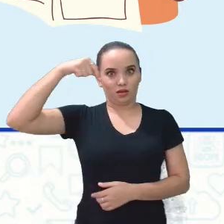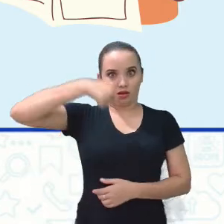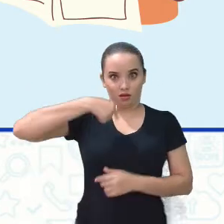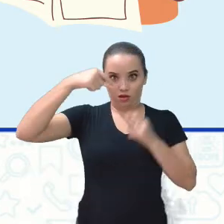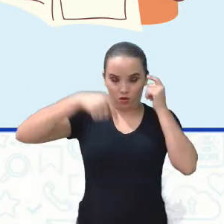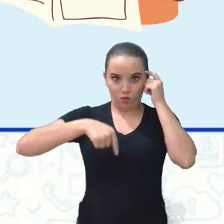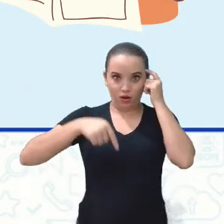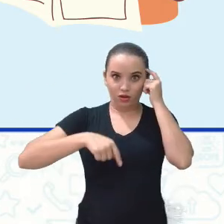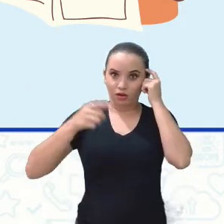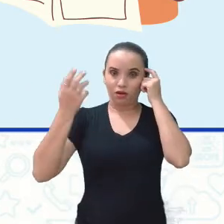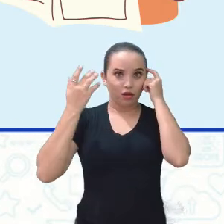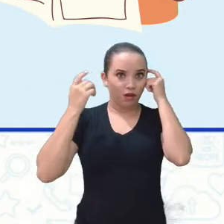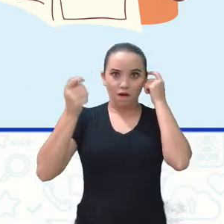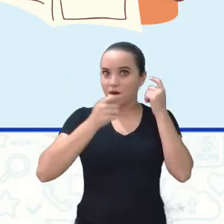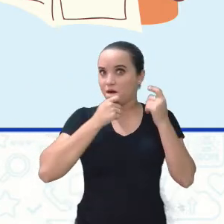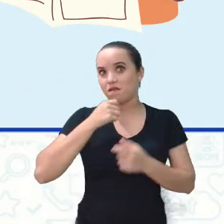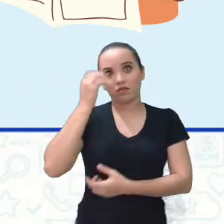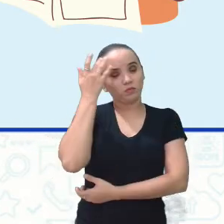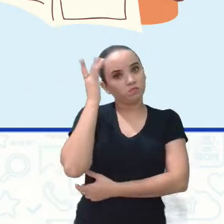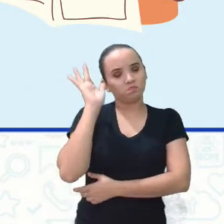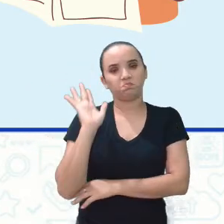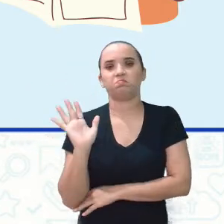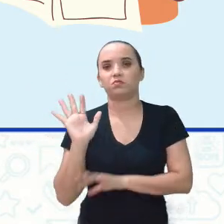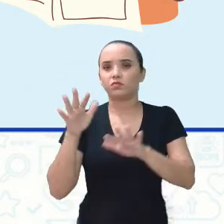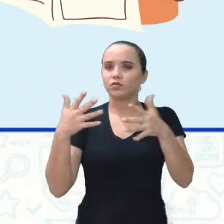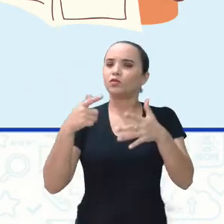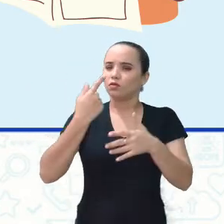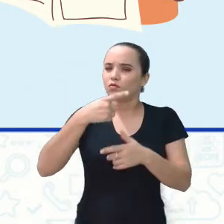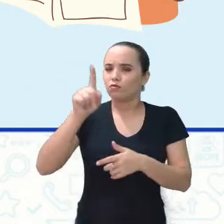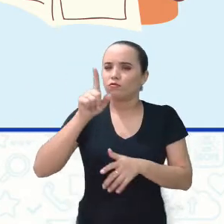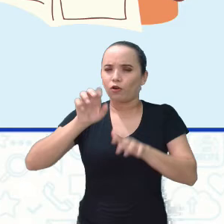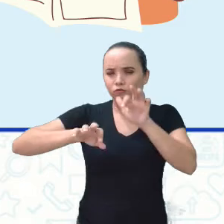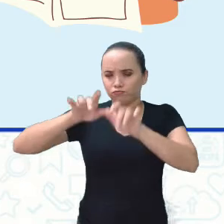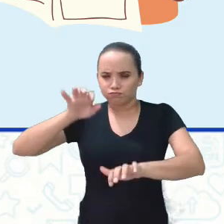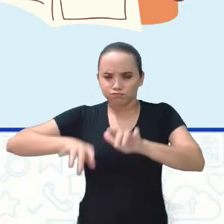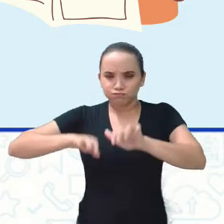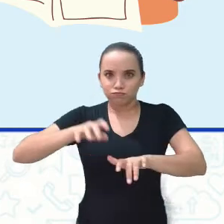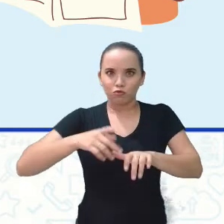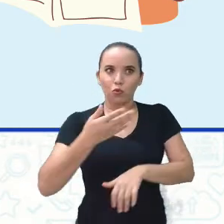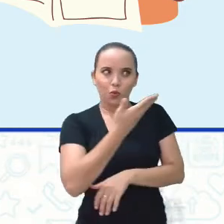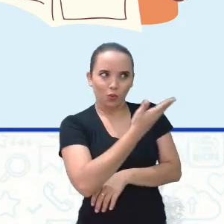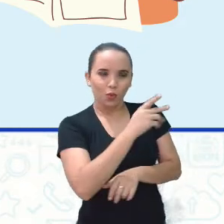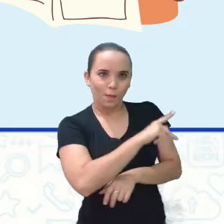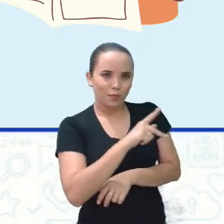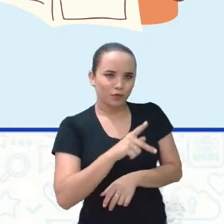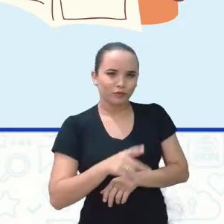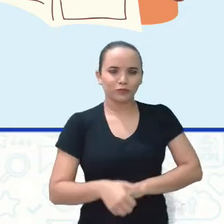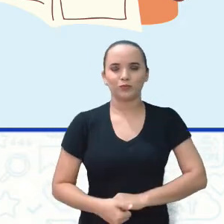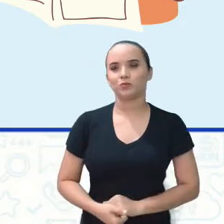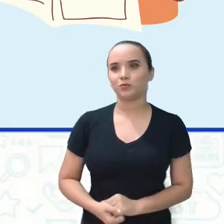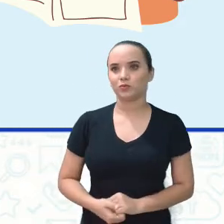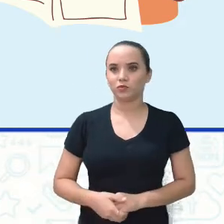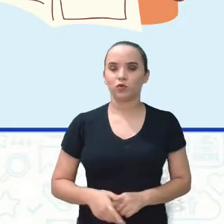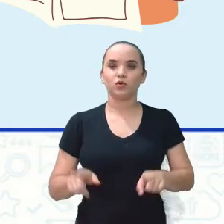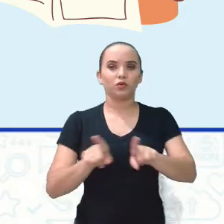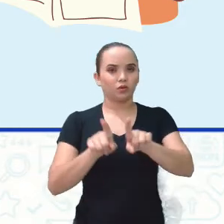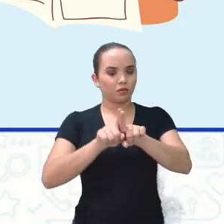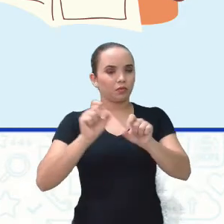não sabe. E aí vai falando aí no chat que a professora Camille. Texto